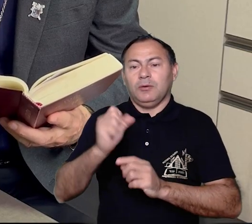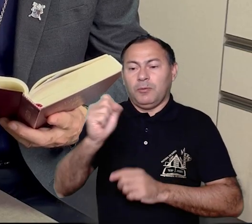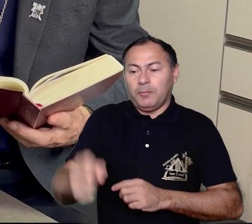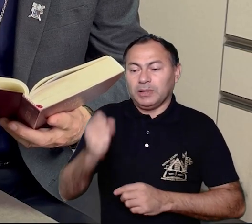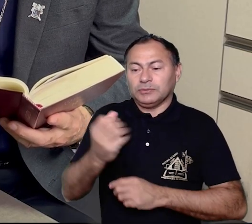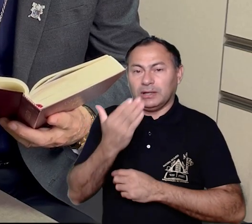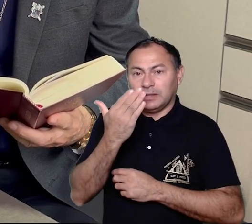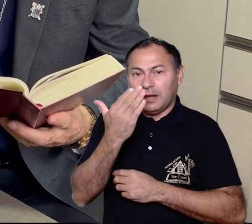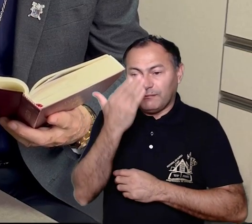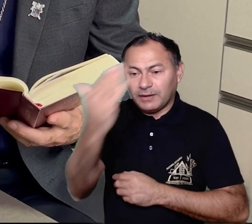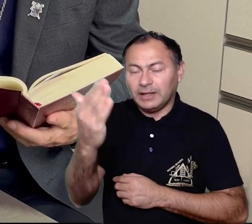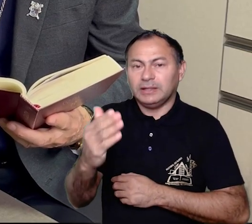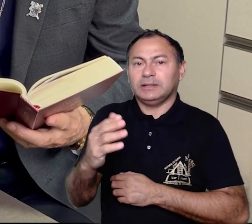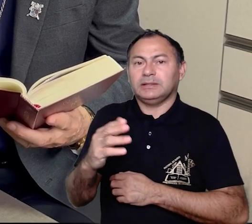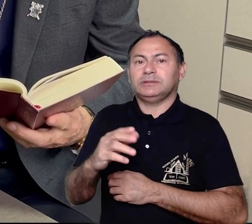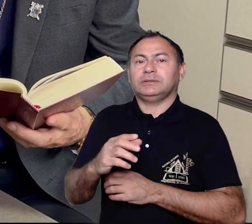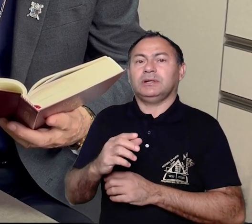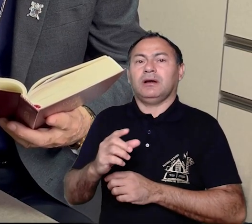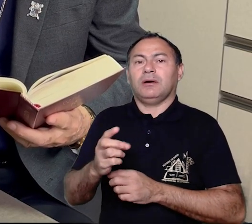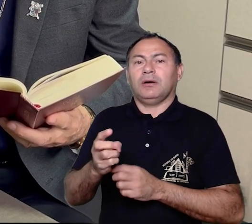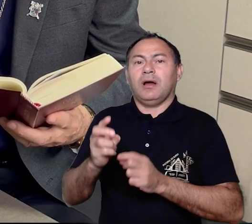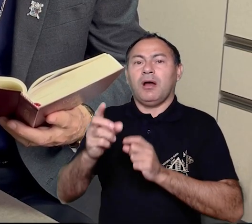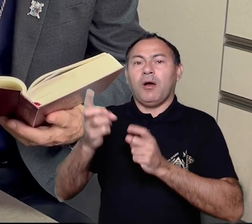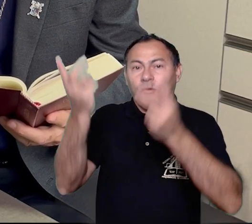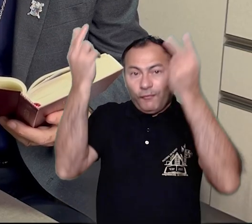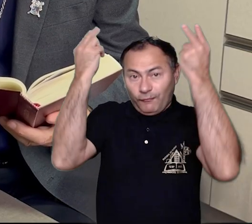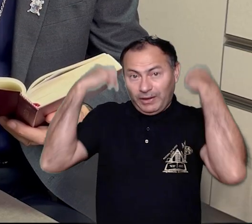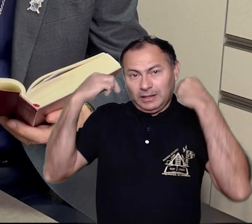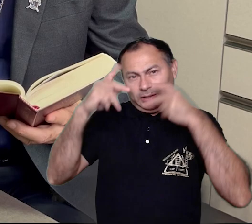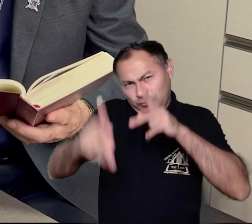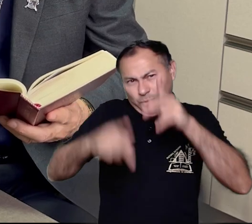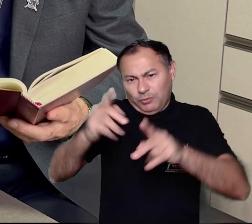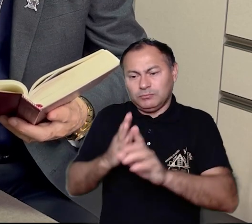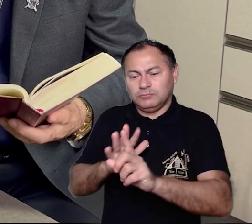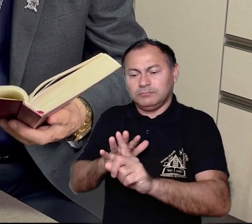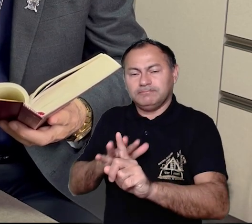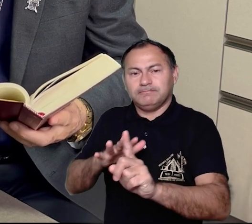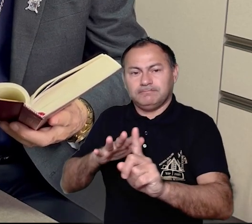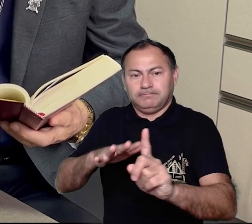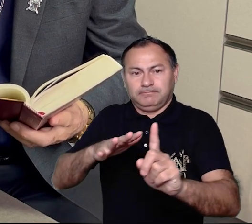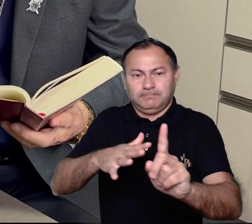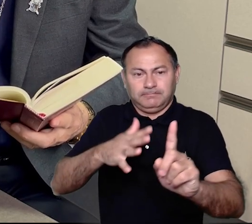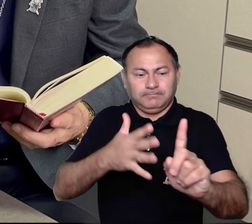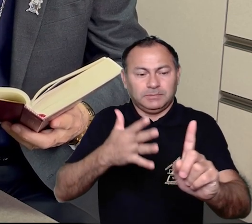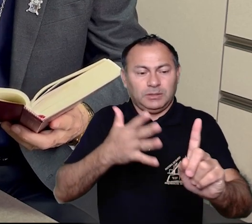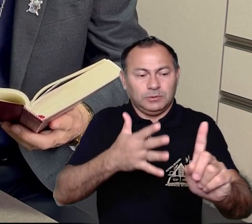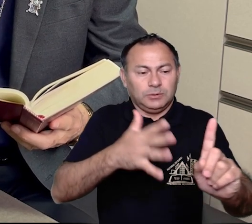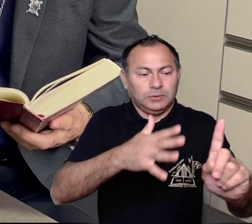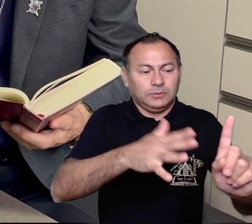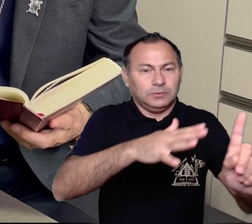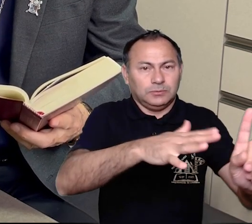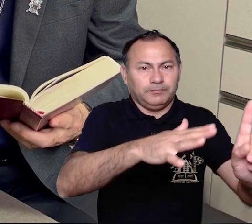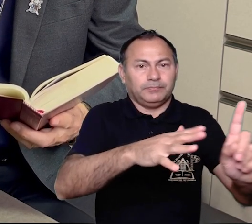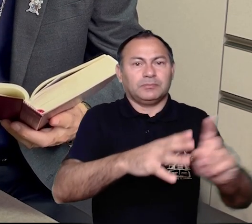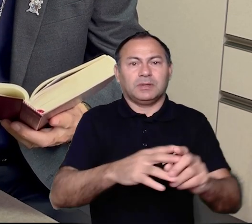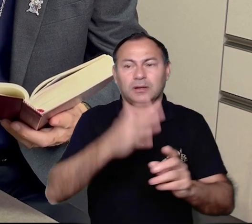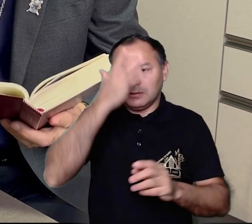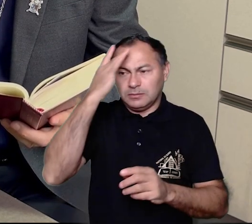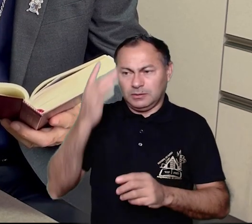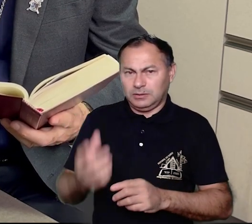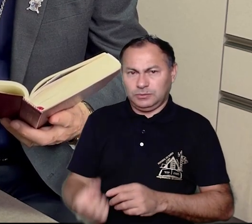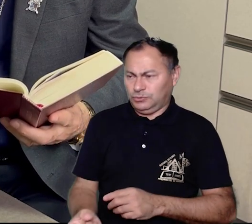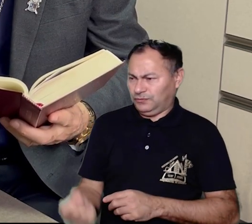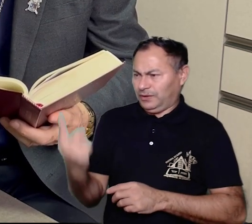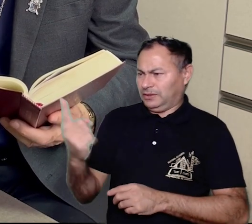à frente e as ovelhas o seguem porque conhecem a sua voz. A um